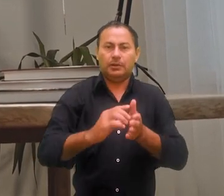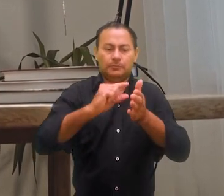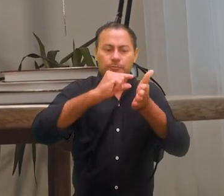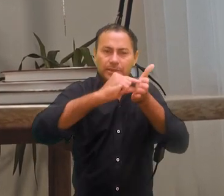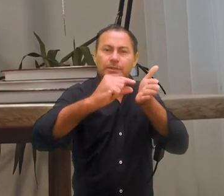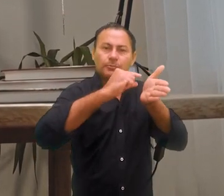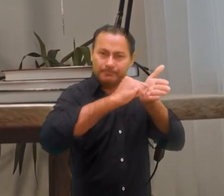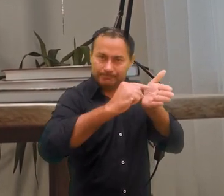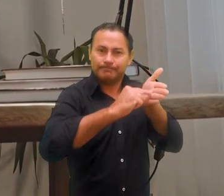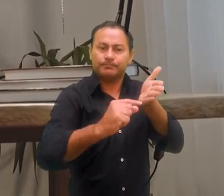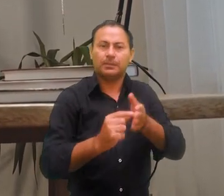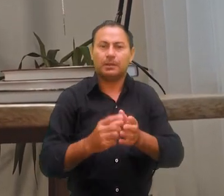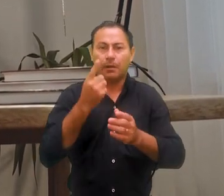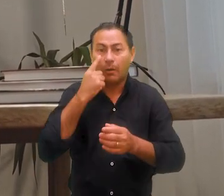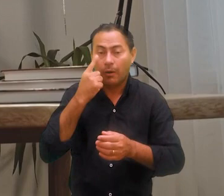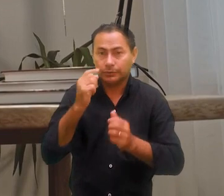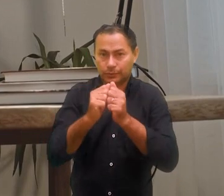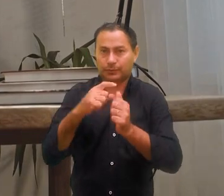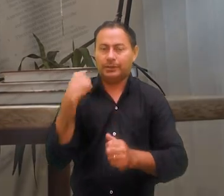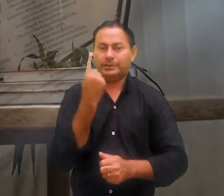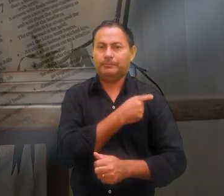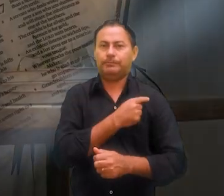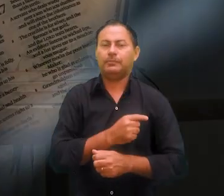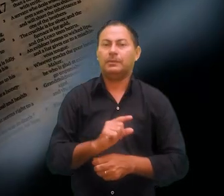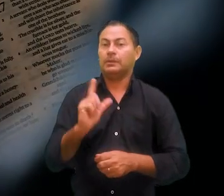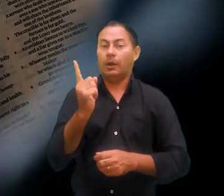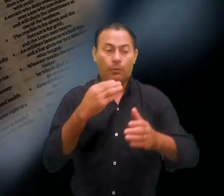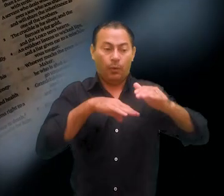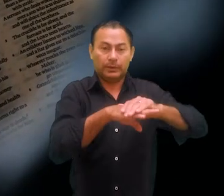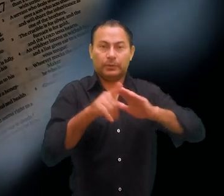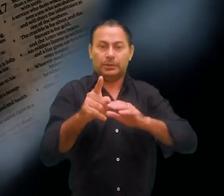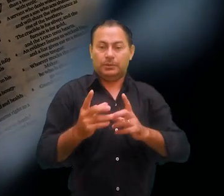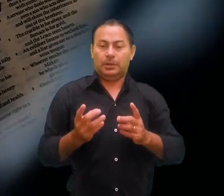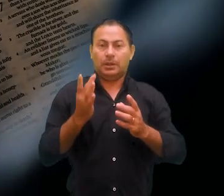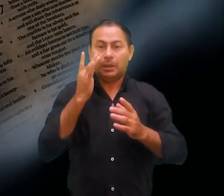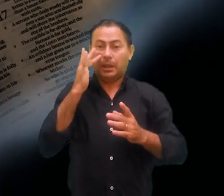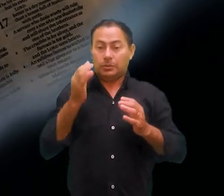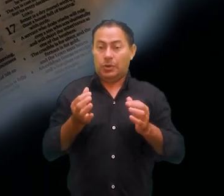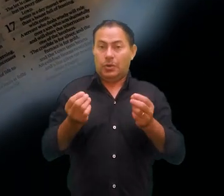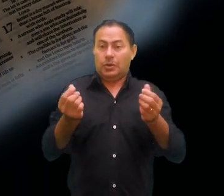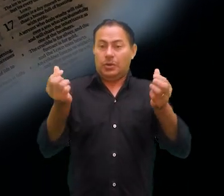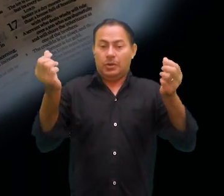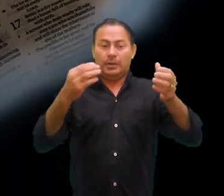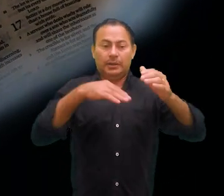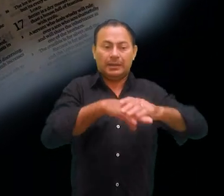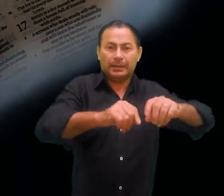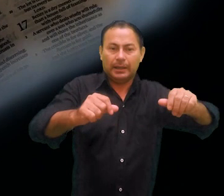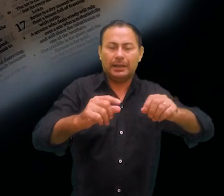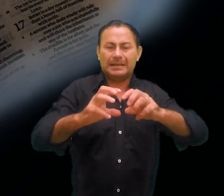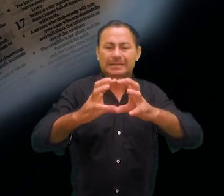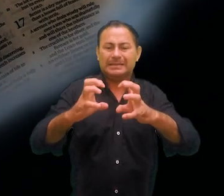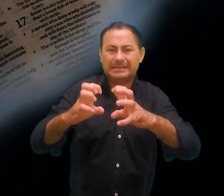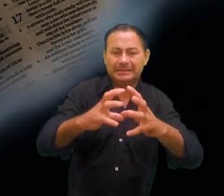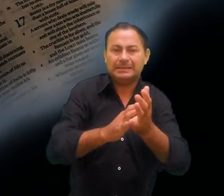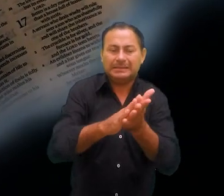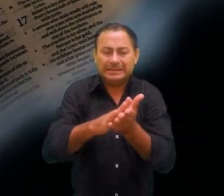Monte, versículo por versículo. Acompanhe conosco. Não acumulem para vocês tesouros na terra, onde a traça